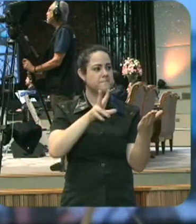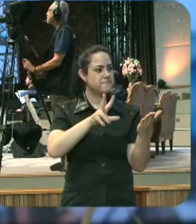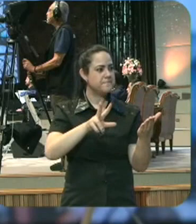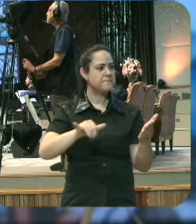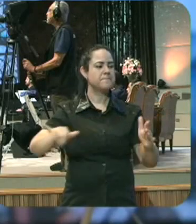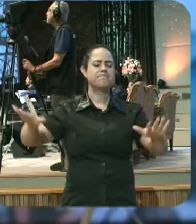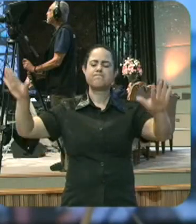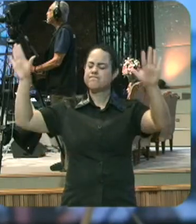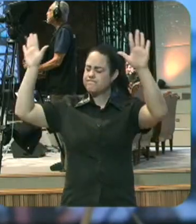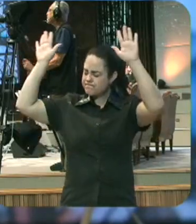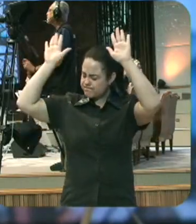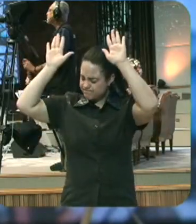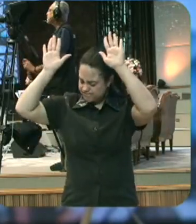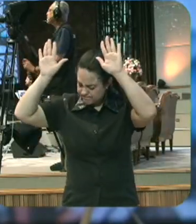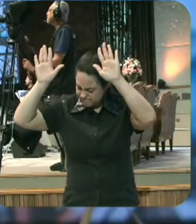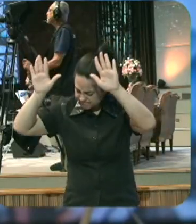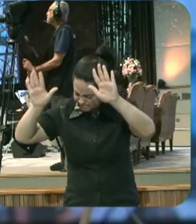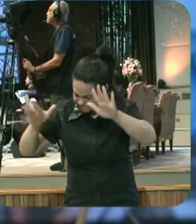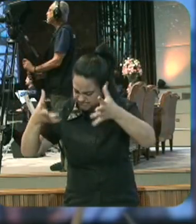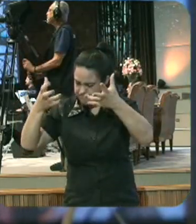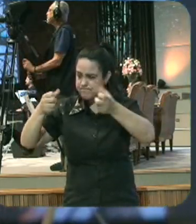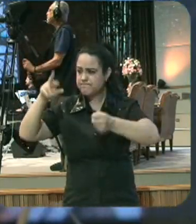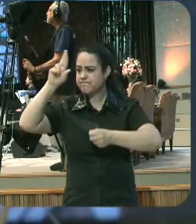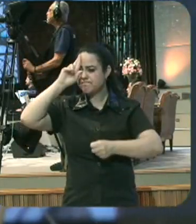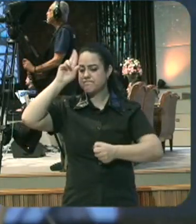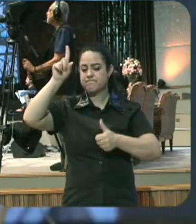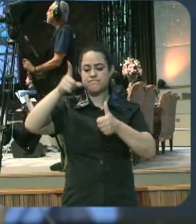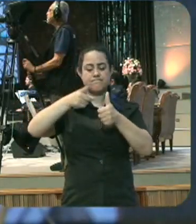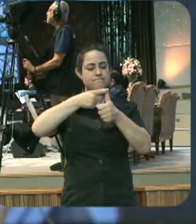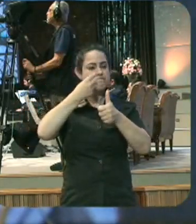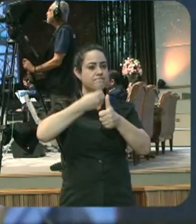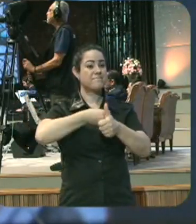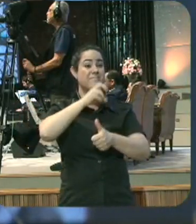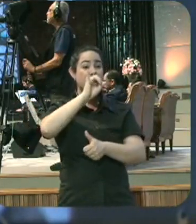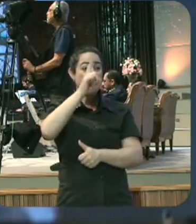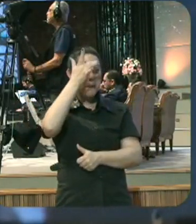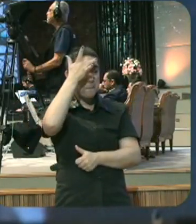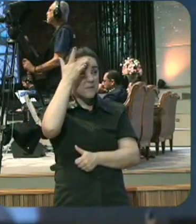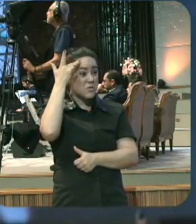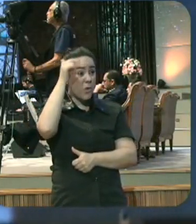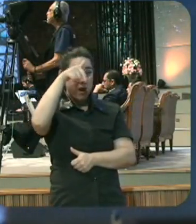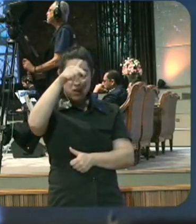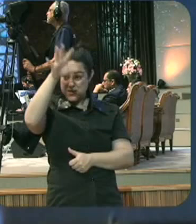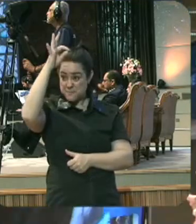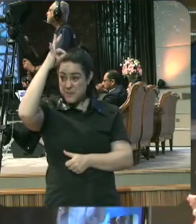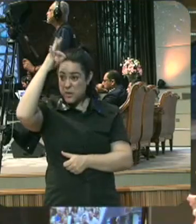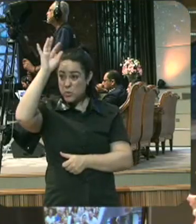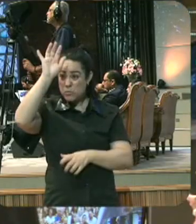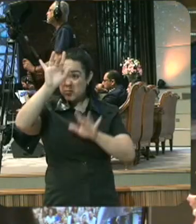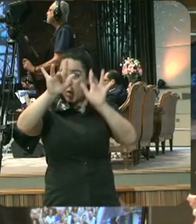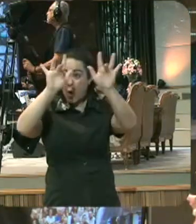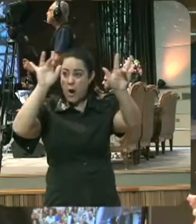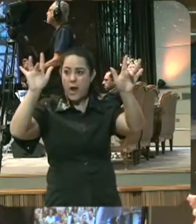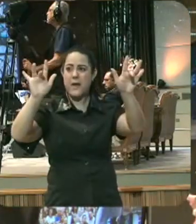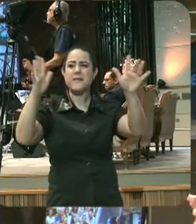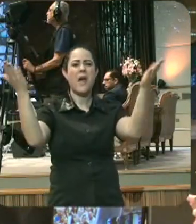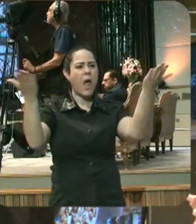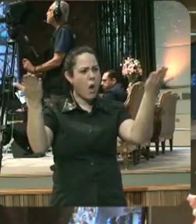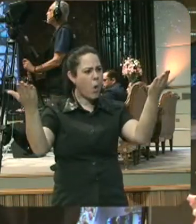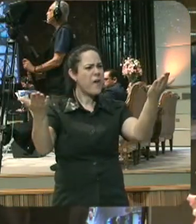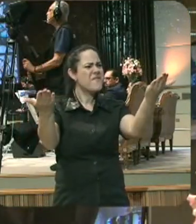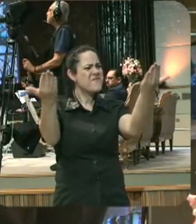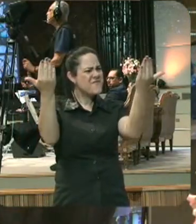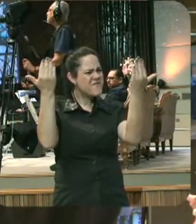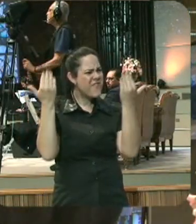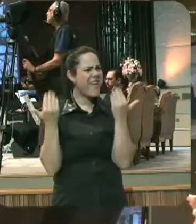e deixar o Senhor ser o primeiro na tua vida. Se há pessoas a quem o Espírito Santo está falando, vai saindo do seu lugar, porque eu quero orar por você